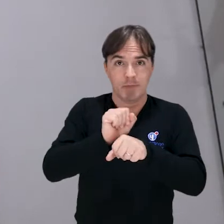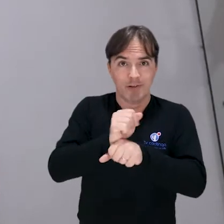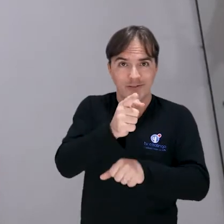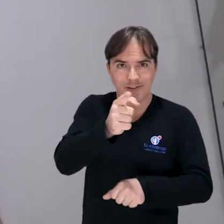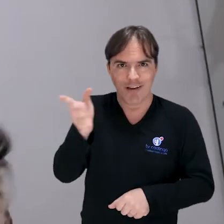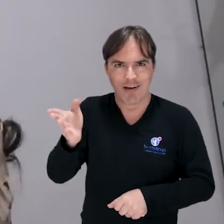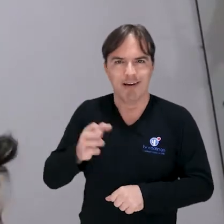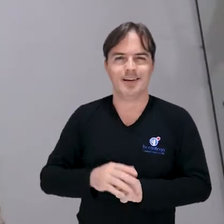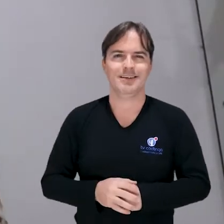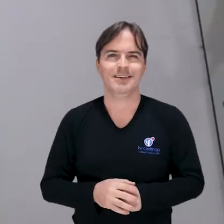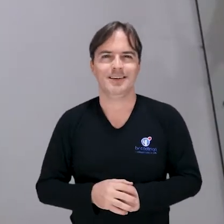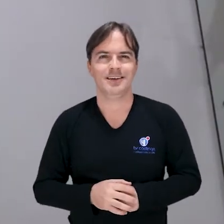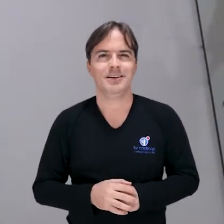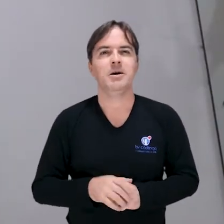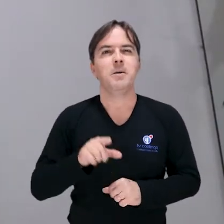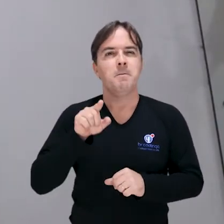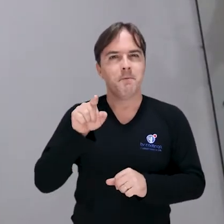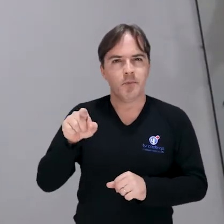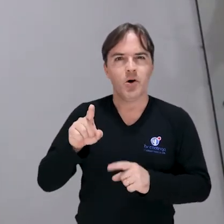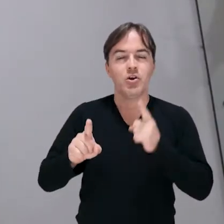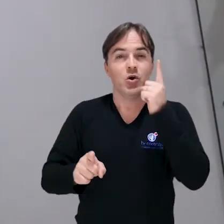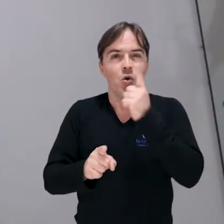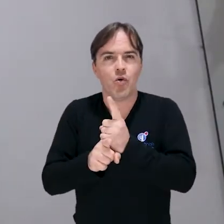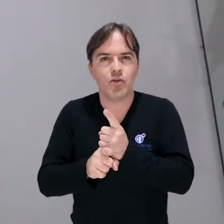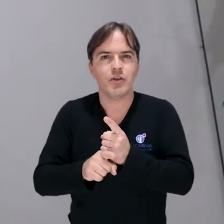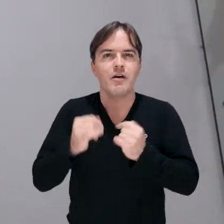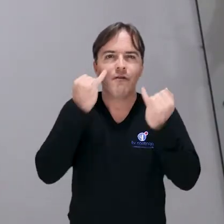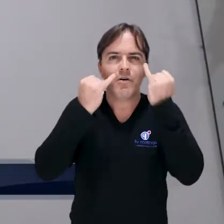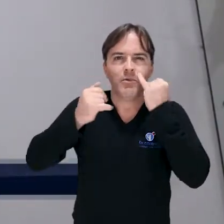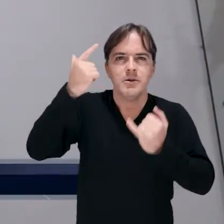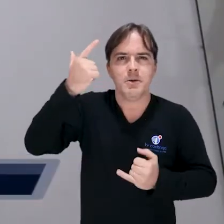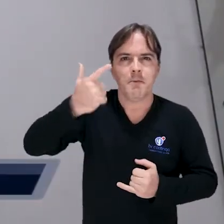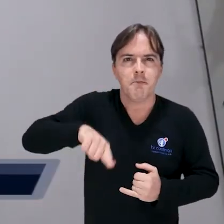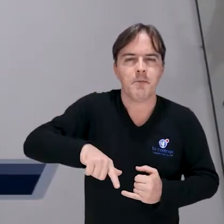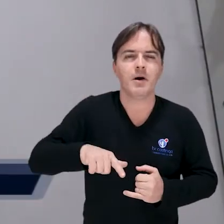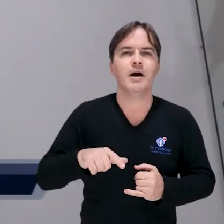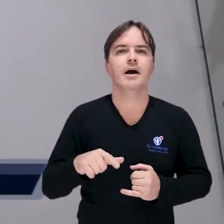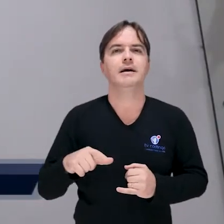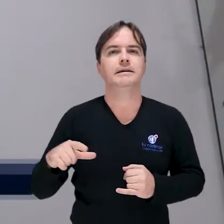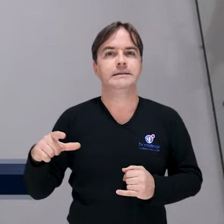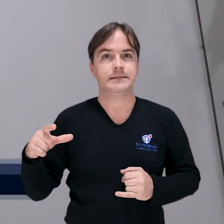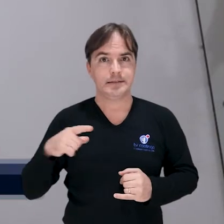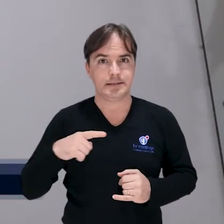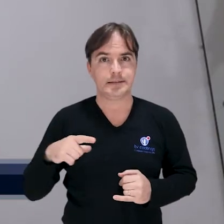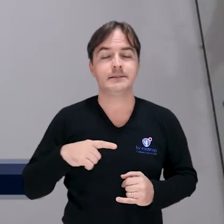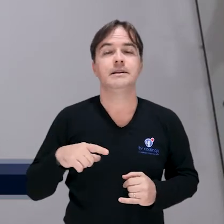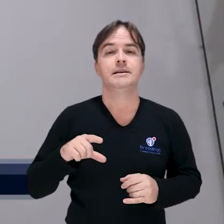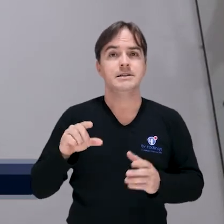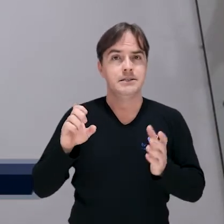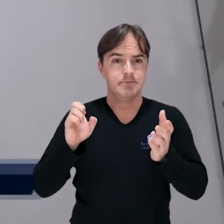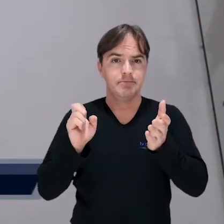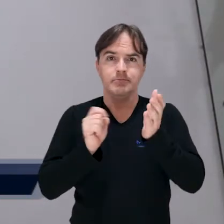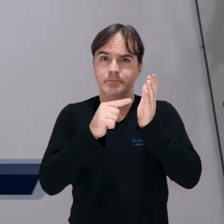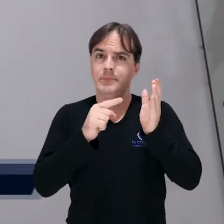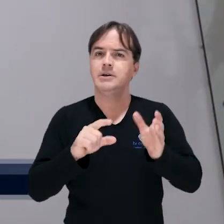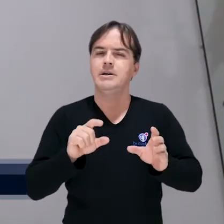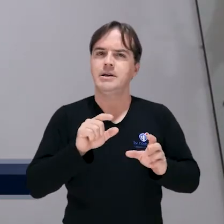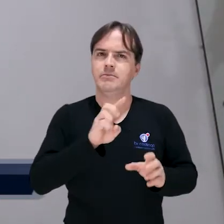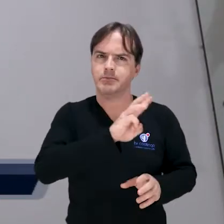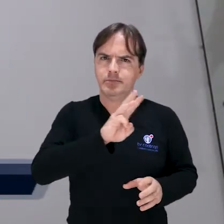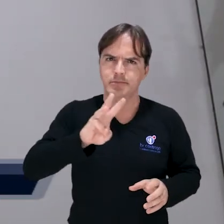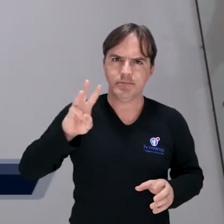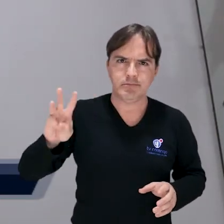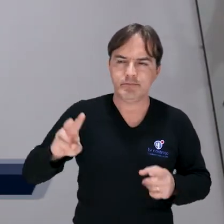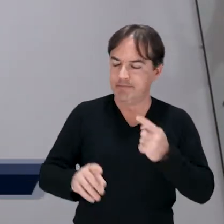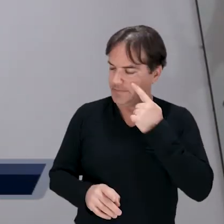lá. E você pode encontrar mais informações sobre o evento no nosso site, onde estão sendo feitas as inscrições, lá na